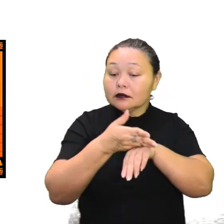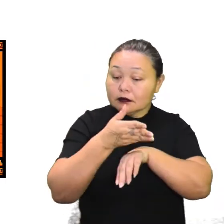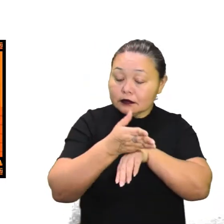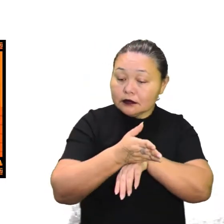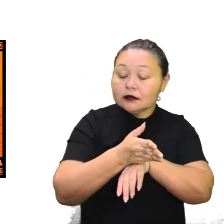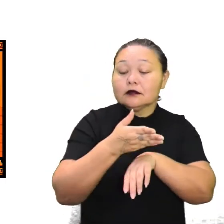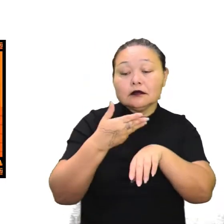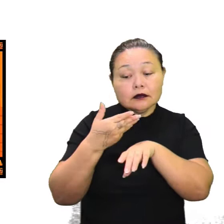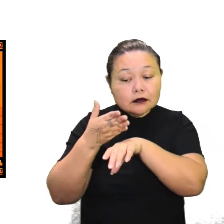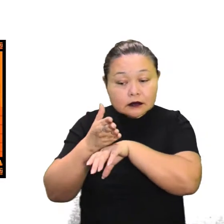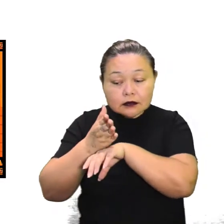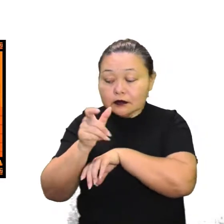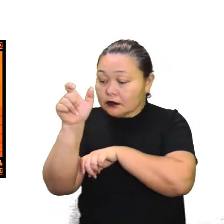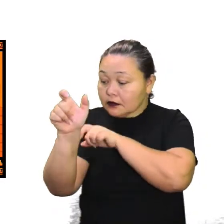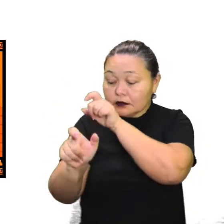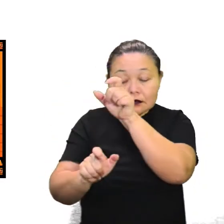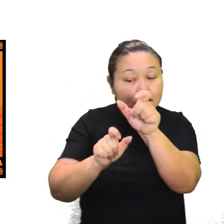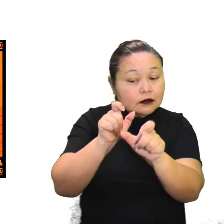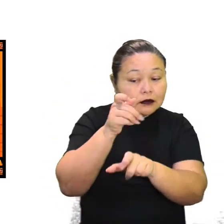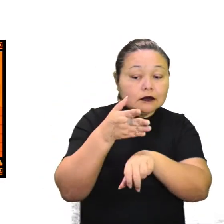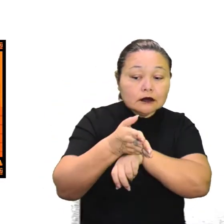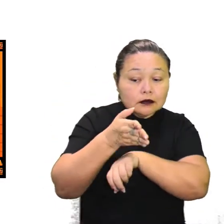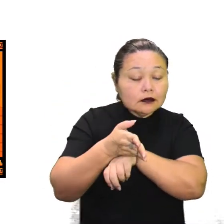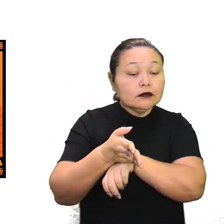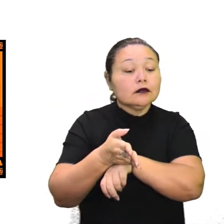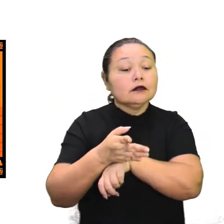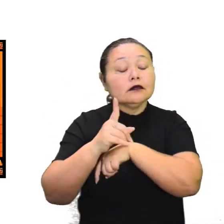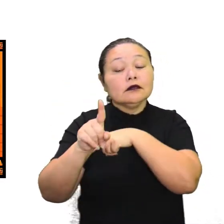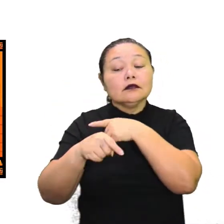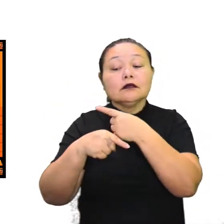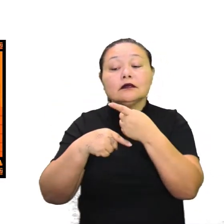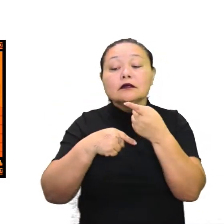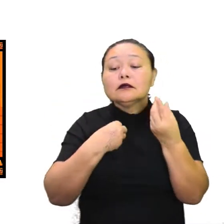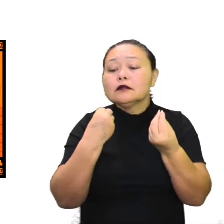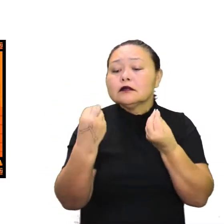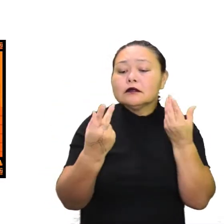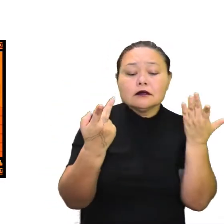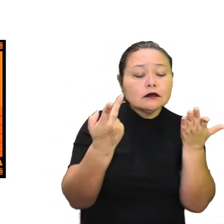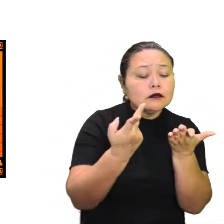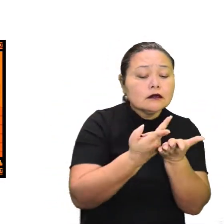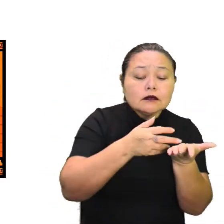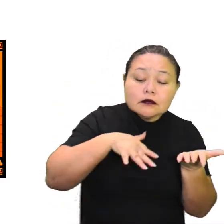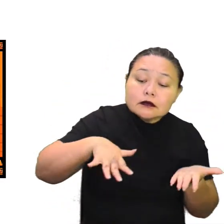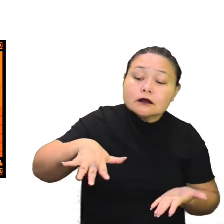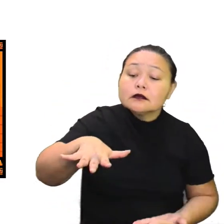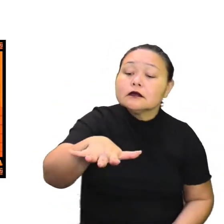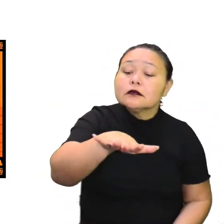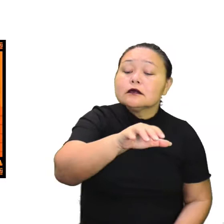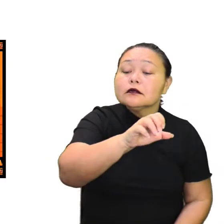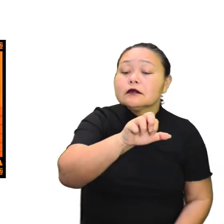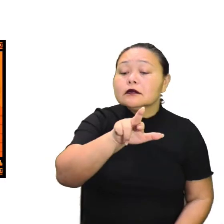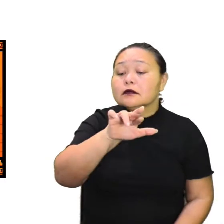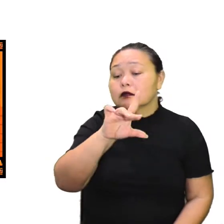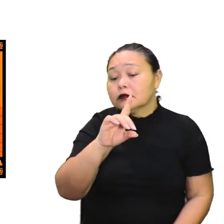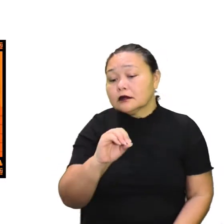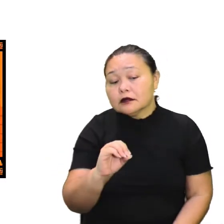participa, né, da história, os personagens. E como é que acontece essa história? O